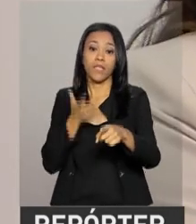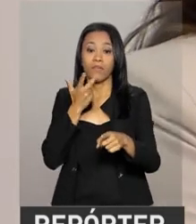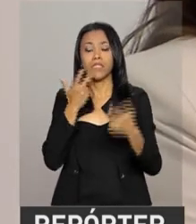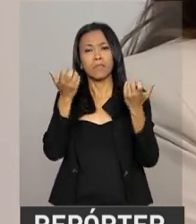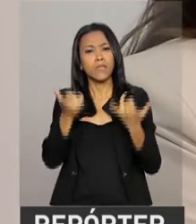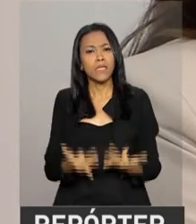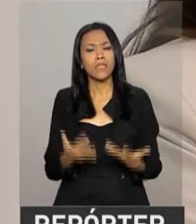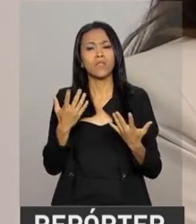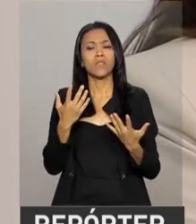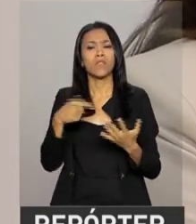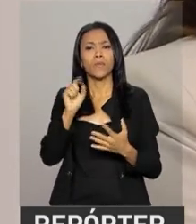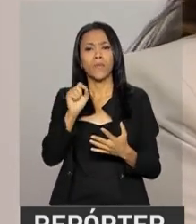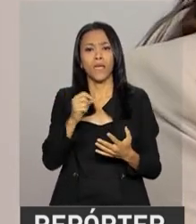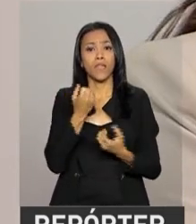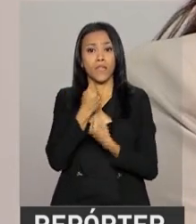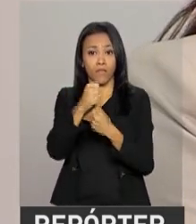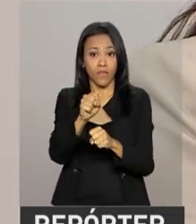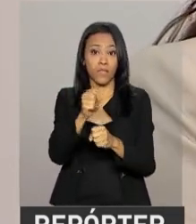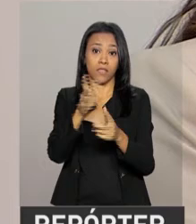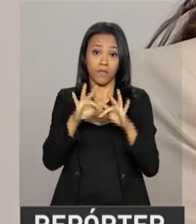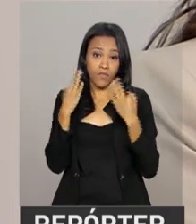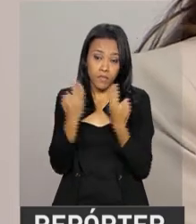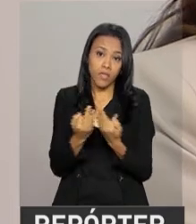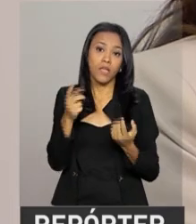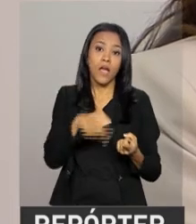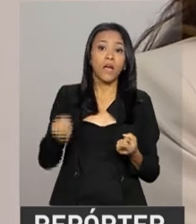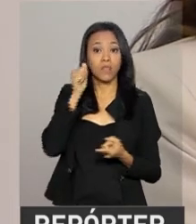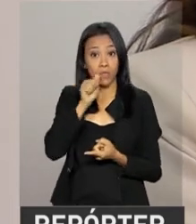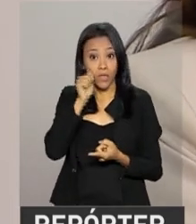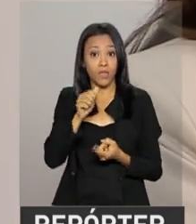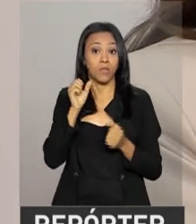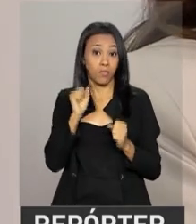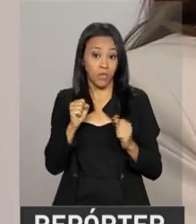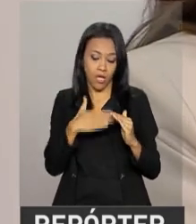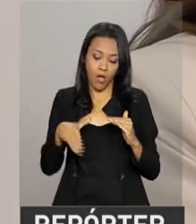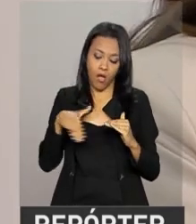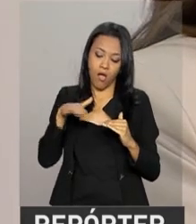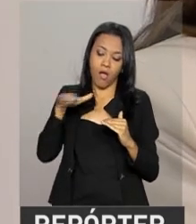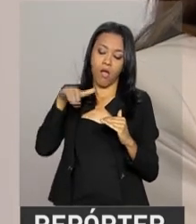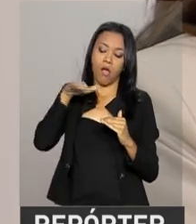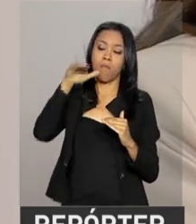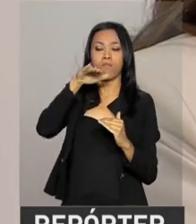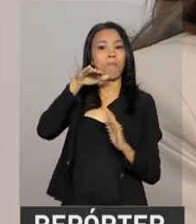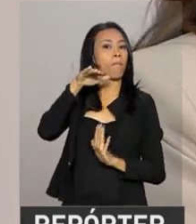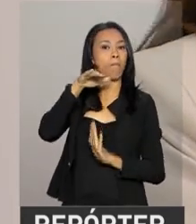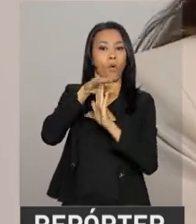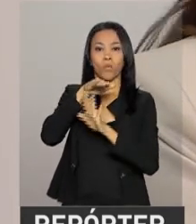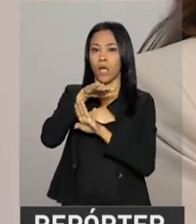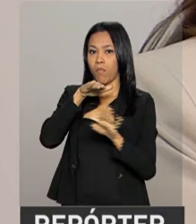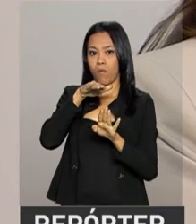onde as mulheres defesa das famílias onde as mulheres podiam ascender até um determinado ponto presidente